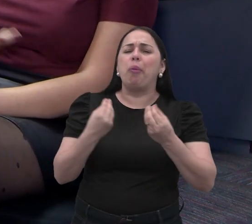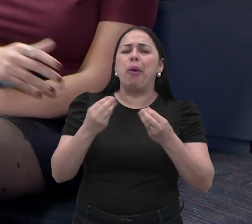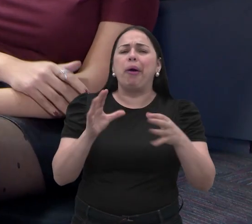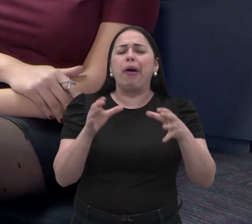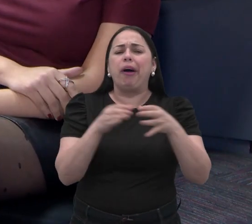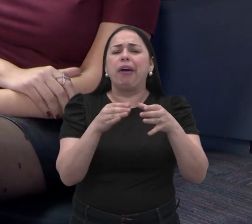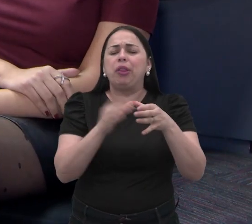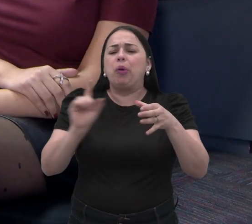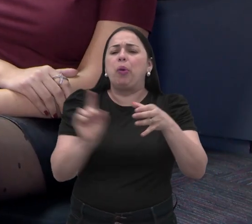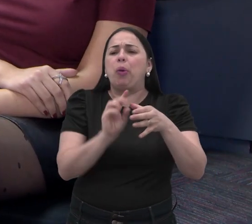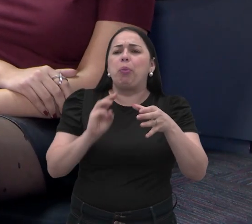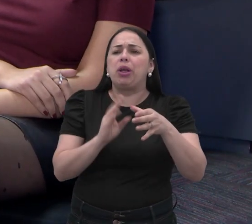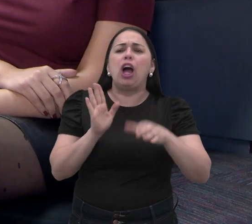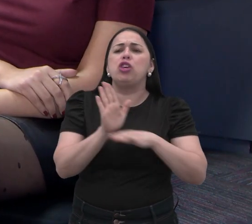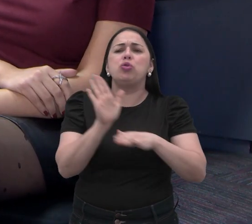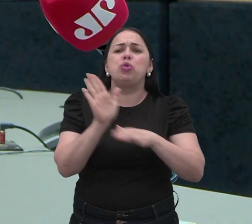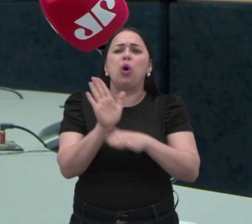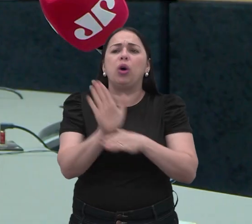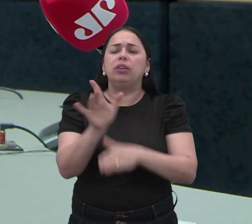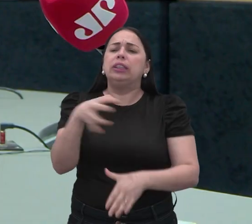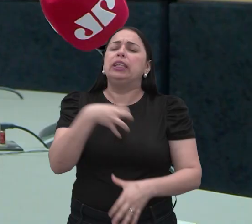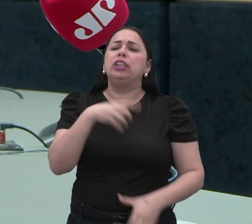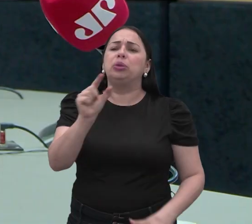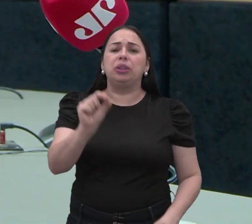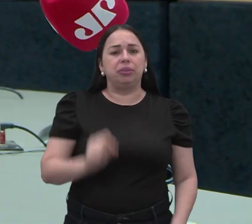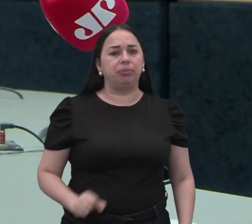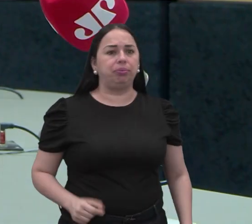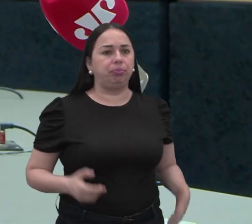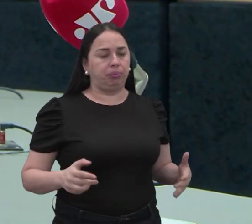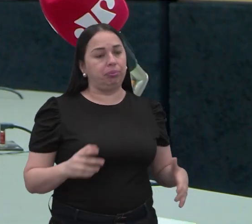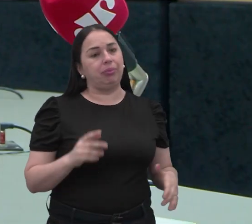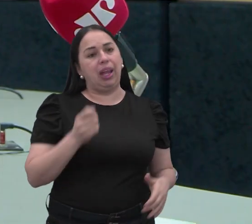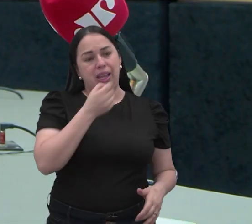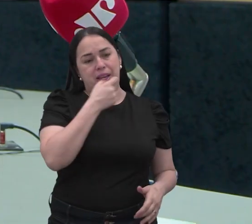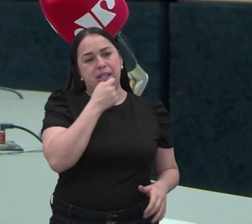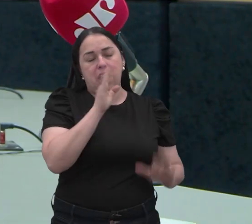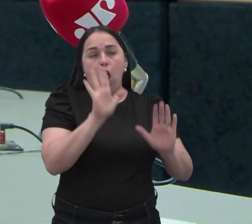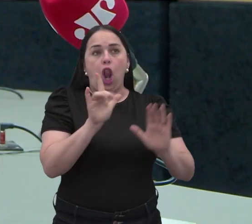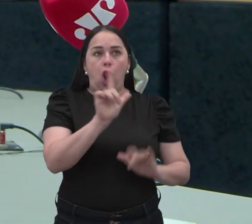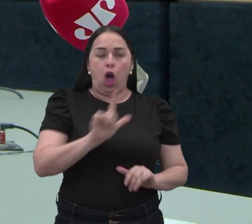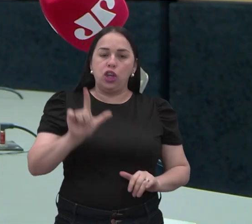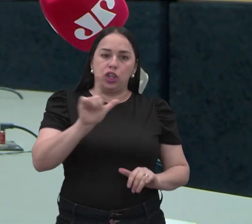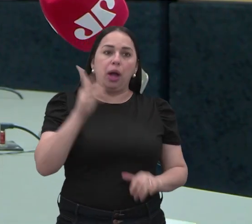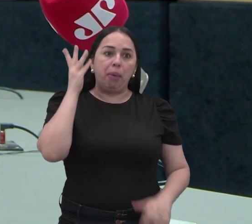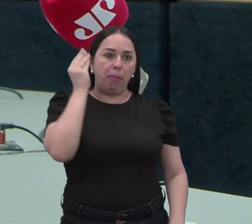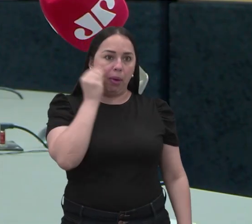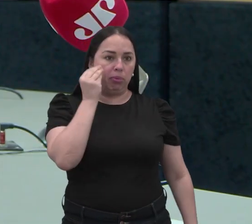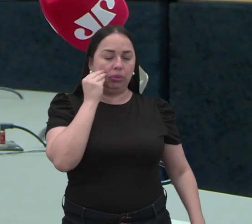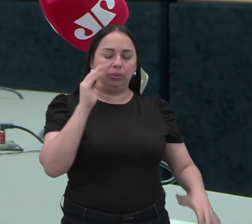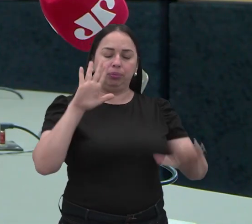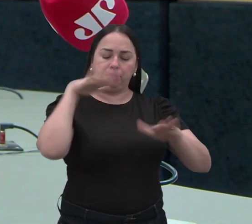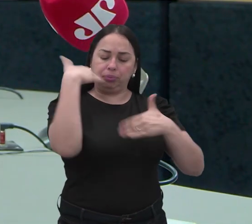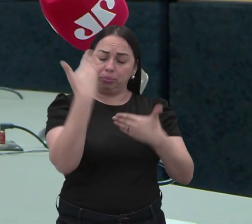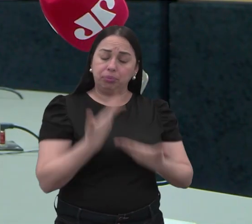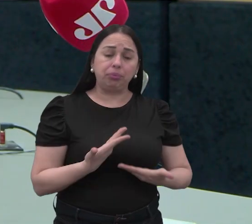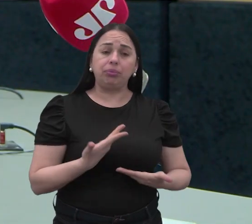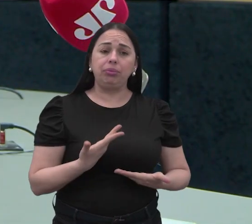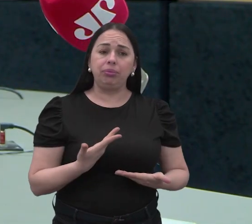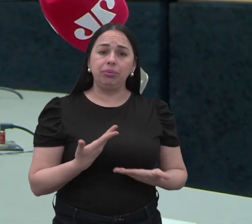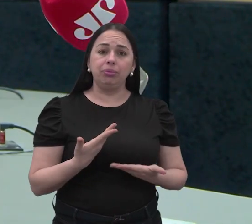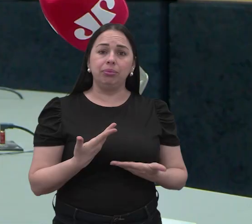desse grupo? Vanessa, é engraçado, porque assim, lógico, para mim é um privilégio, uma